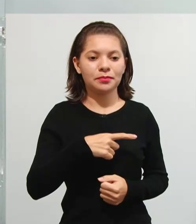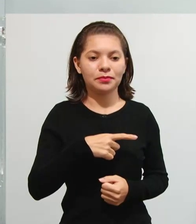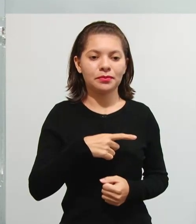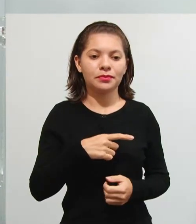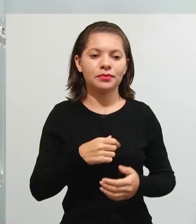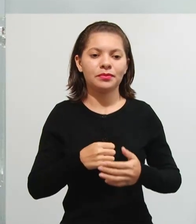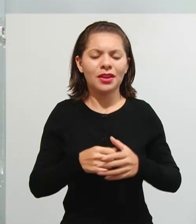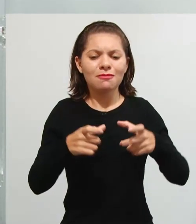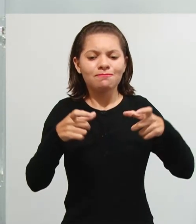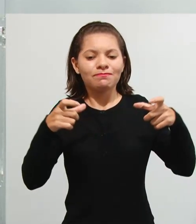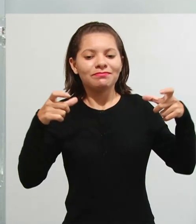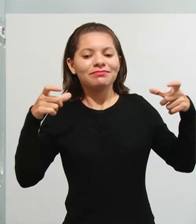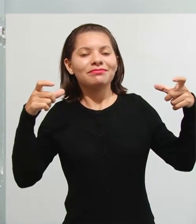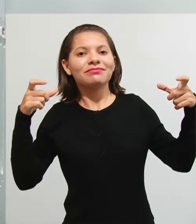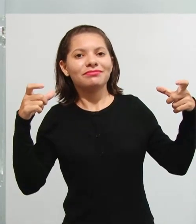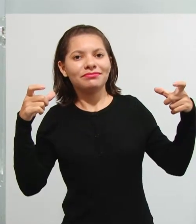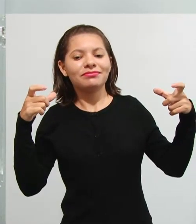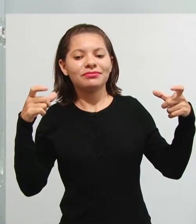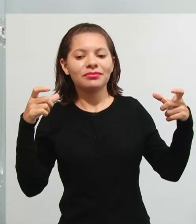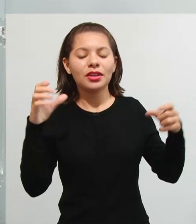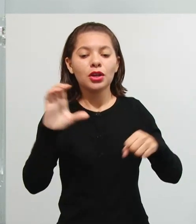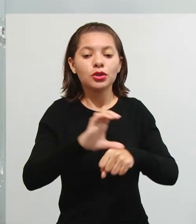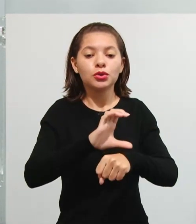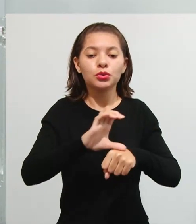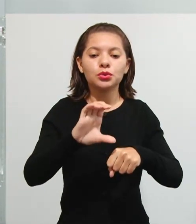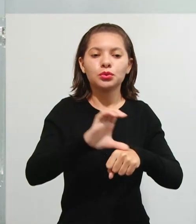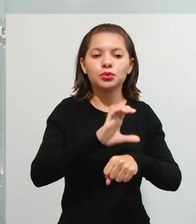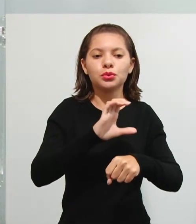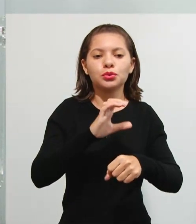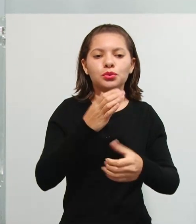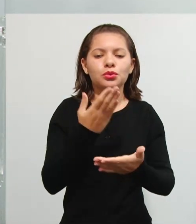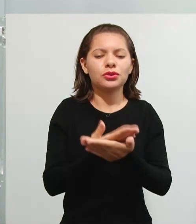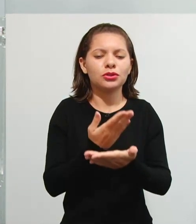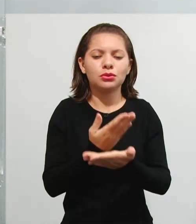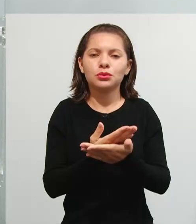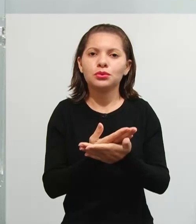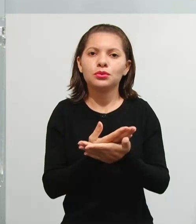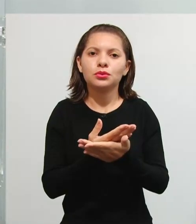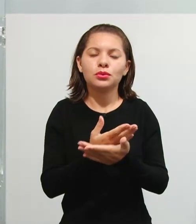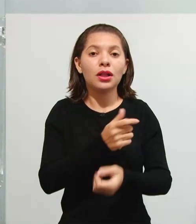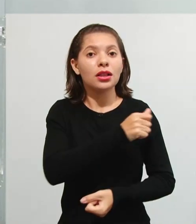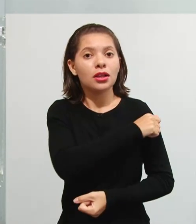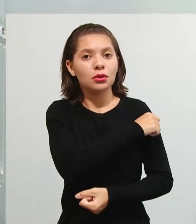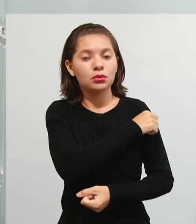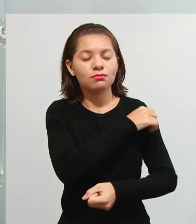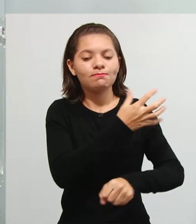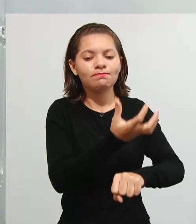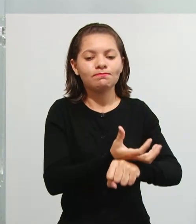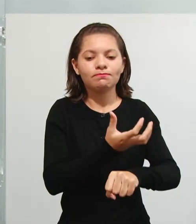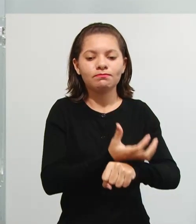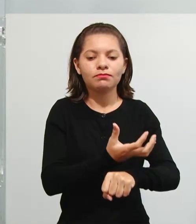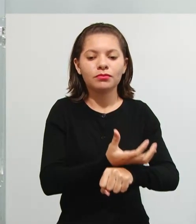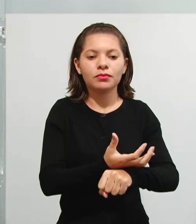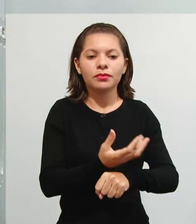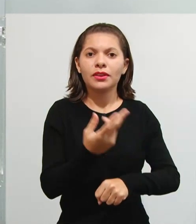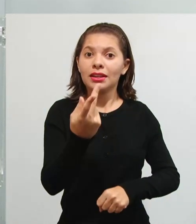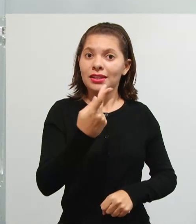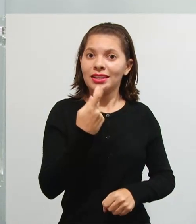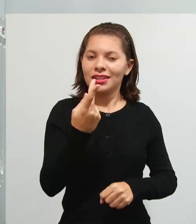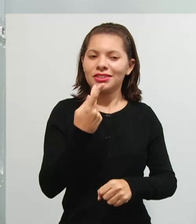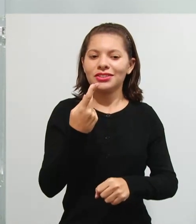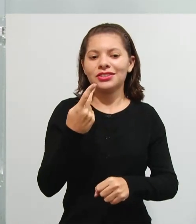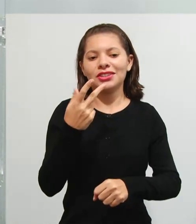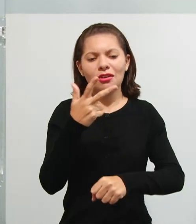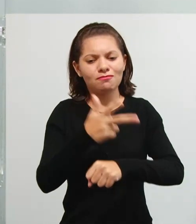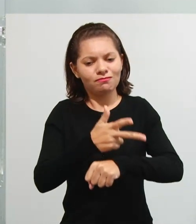cabedal enorme de cursos, de turmas, de alunos, de disciplinas que a gente grava,